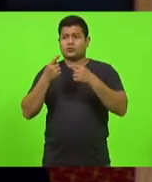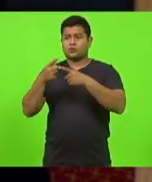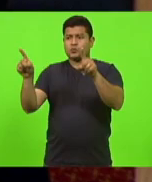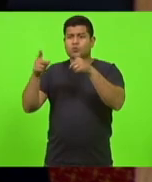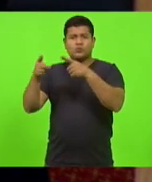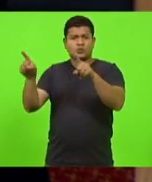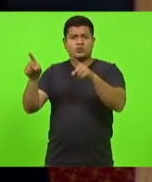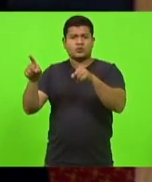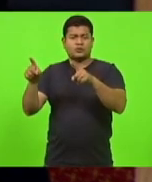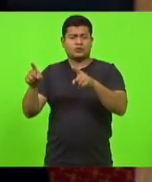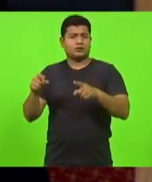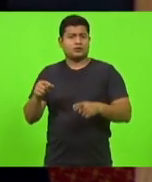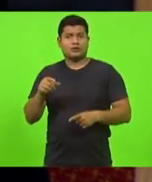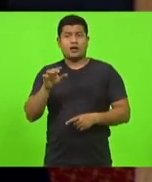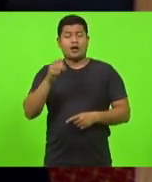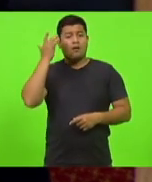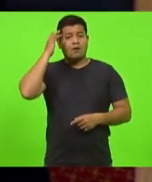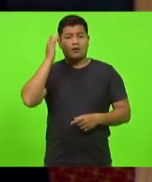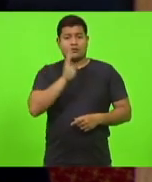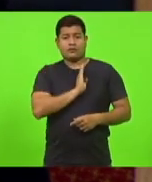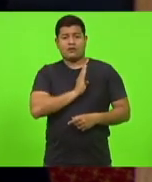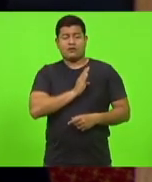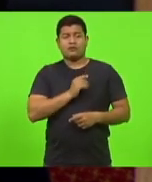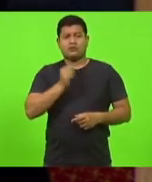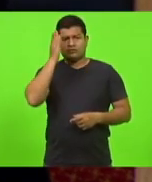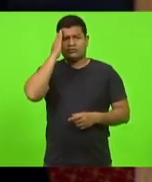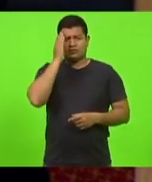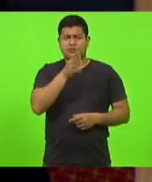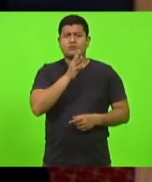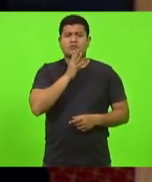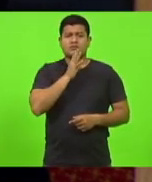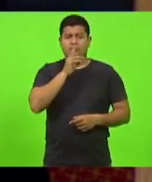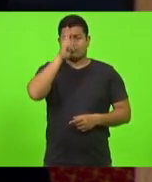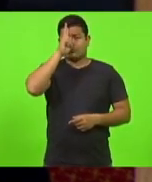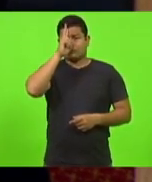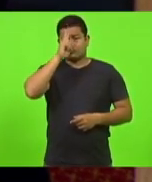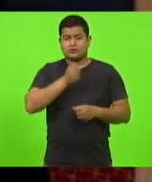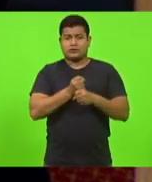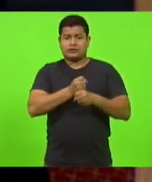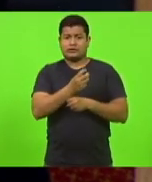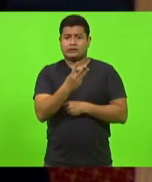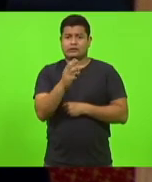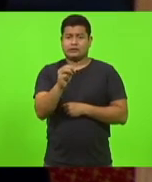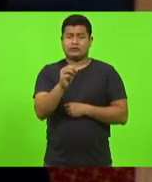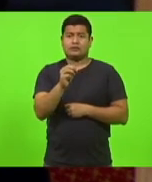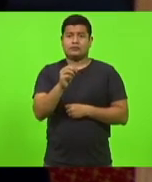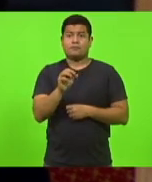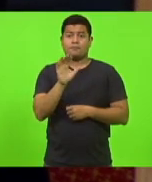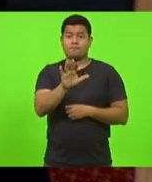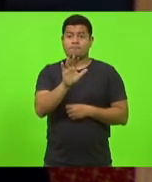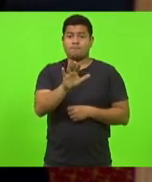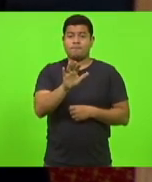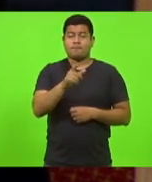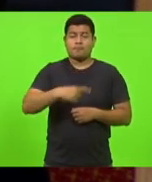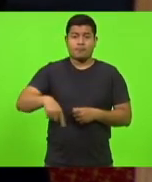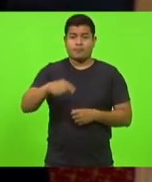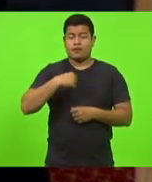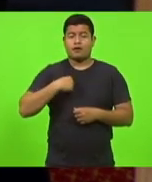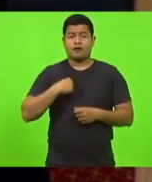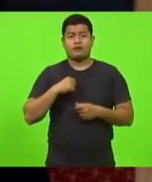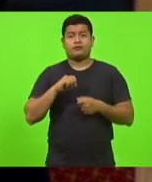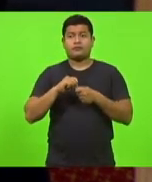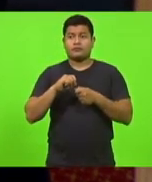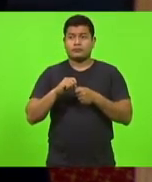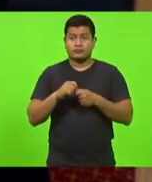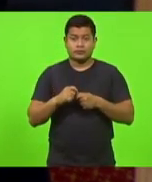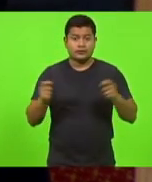porque eu sei o que, que tem na tua vida, na tua história, os teus 30 anos de magistério. Mas a gente vai fazendo aquilo que é possível. O